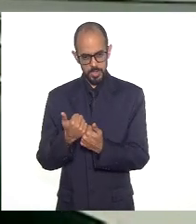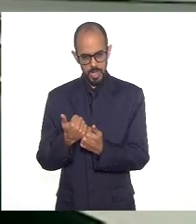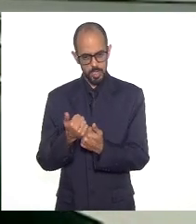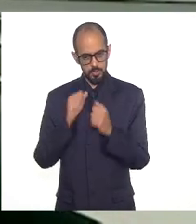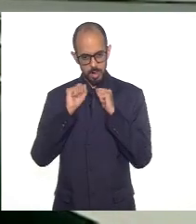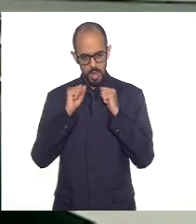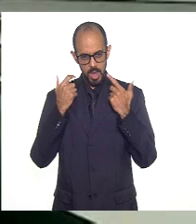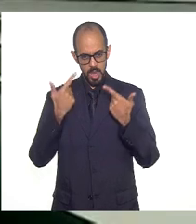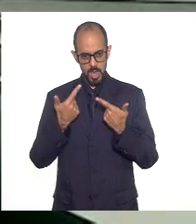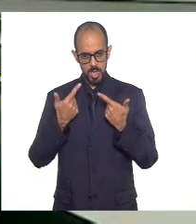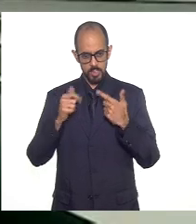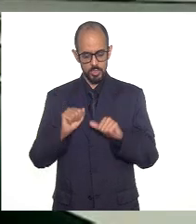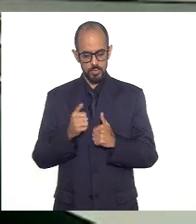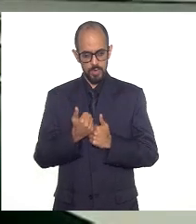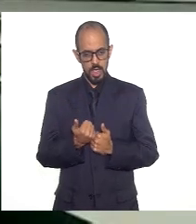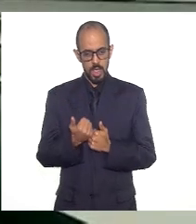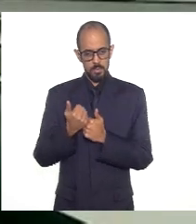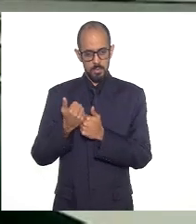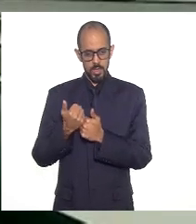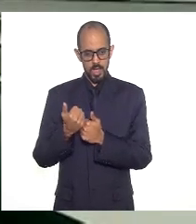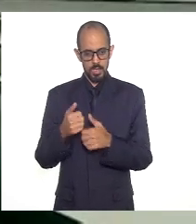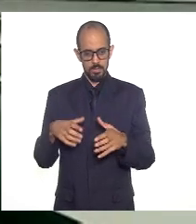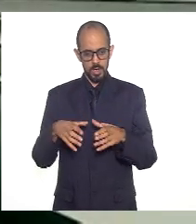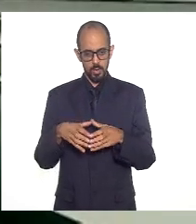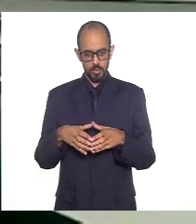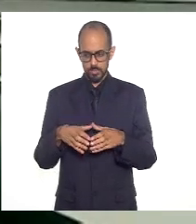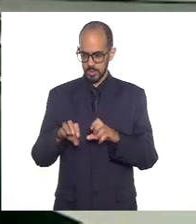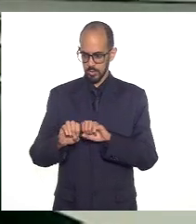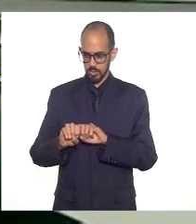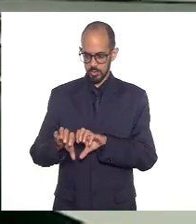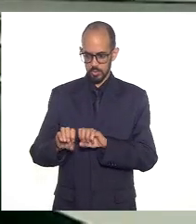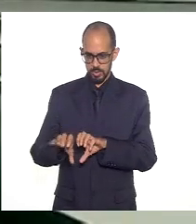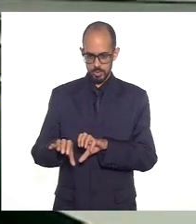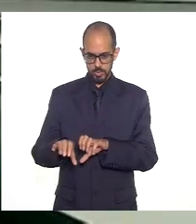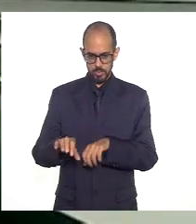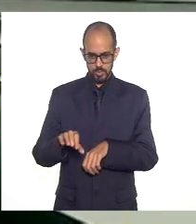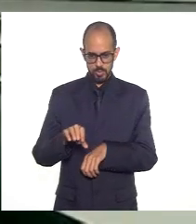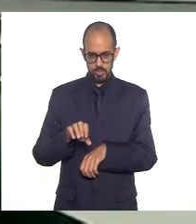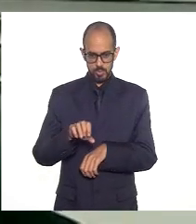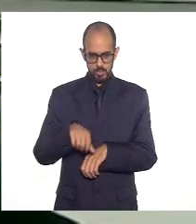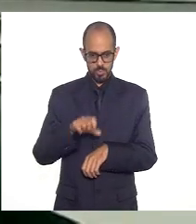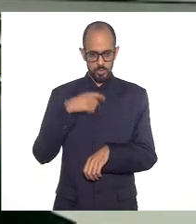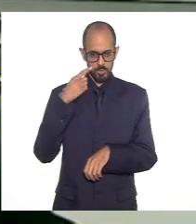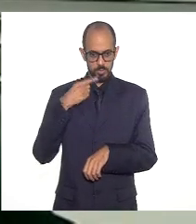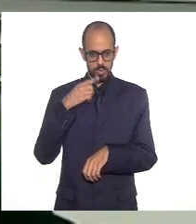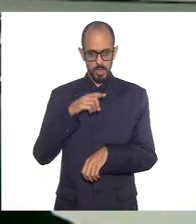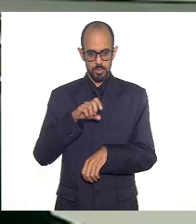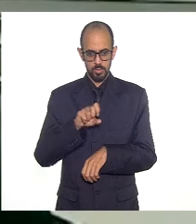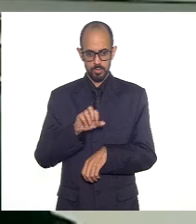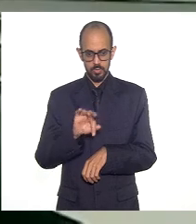Parlamento, foi apoiado pela Comissão de Educação. O deputado Serafini há de lembrar disso.